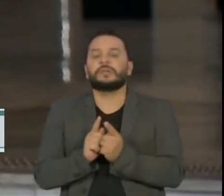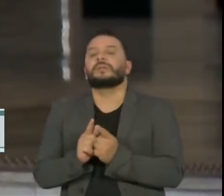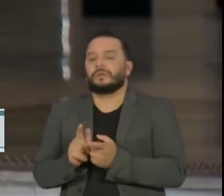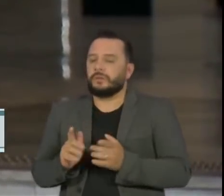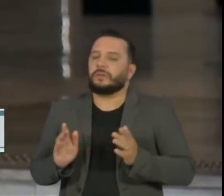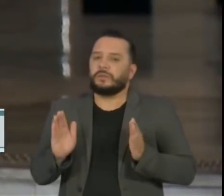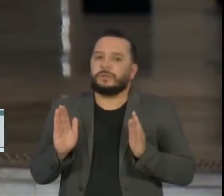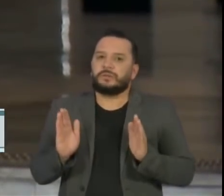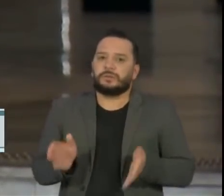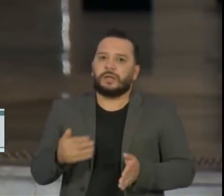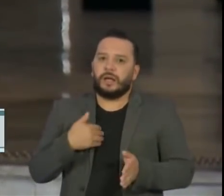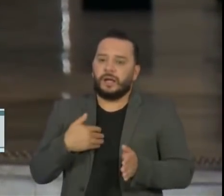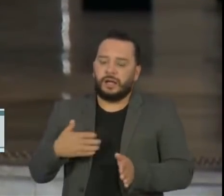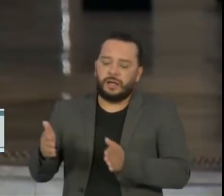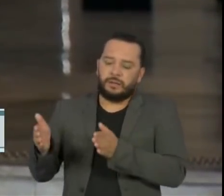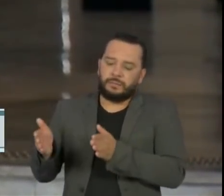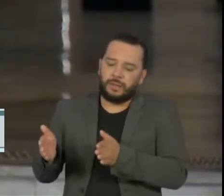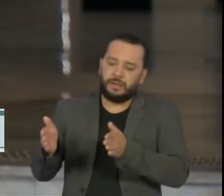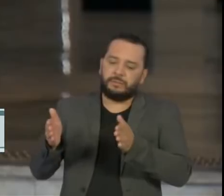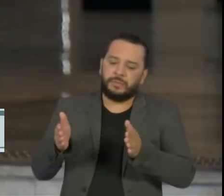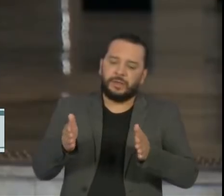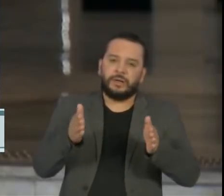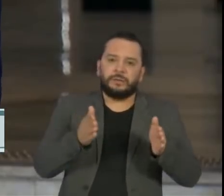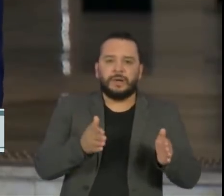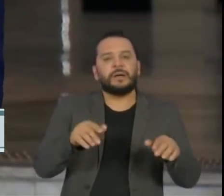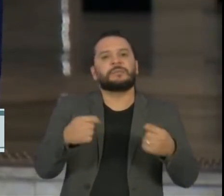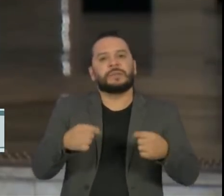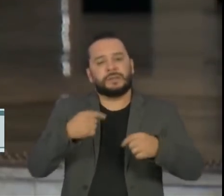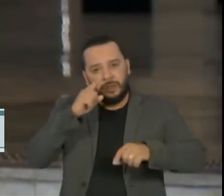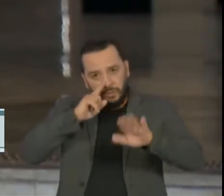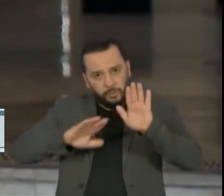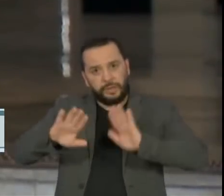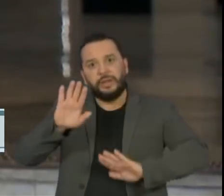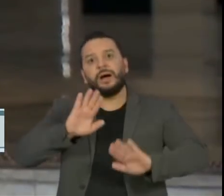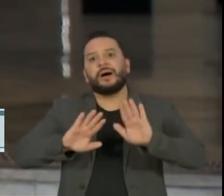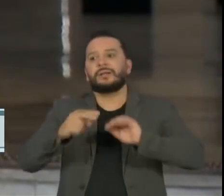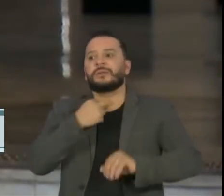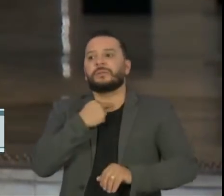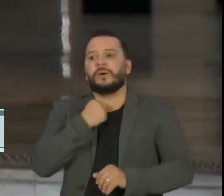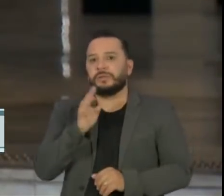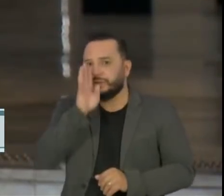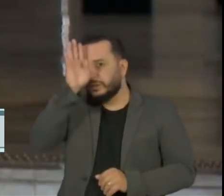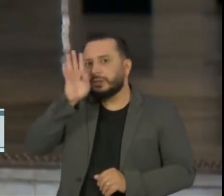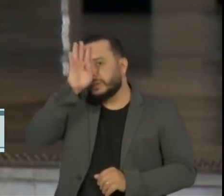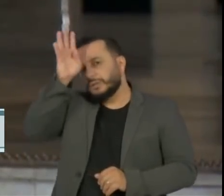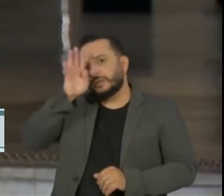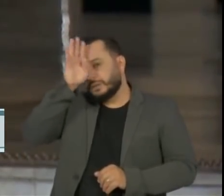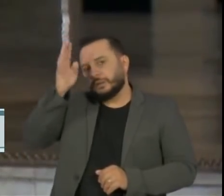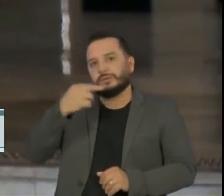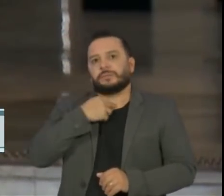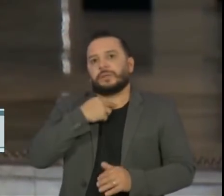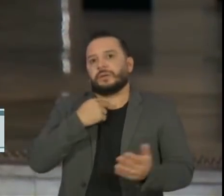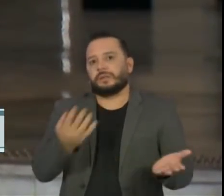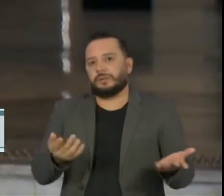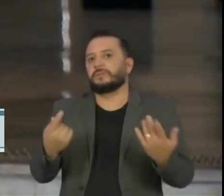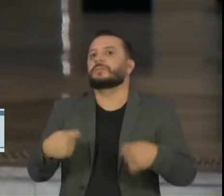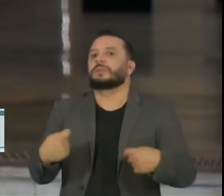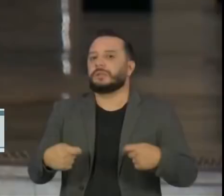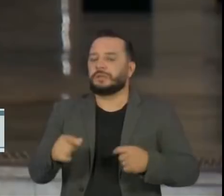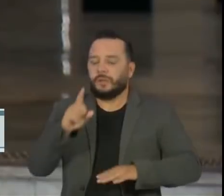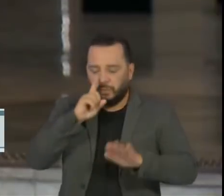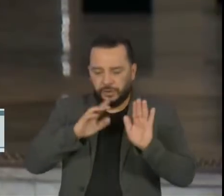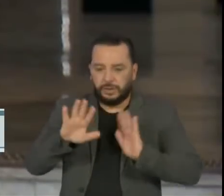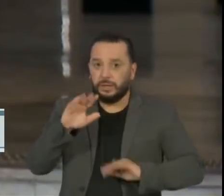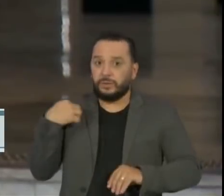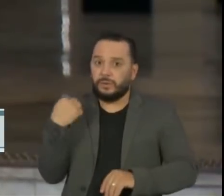forma faseada e com cautela essa reabertura. Dentro disso é fundamental dizer, nós acompanhamos aqui diariamente os